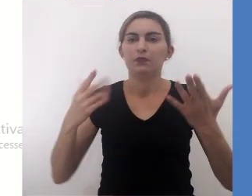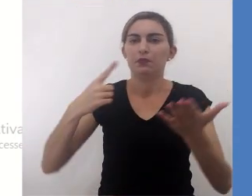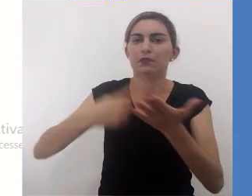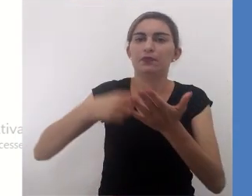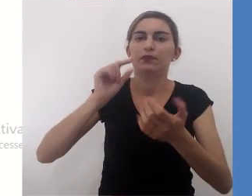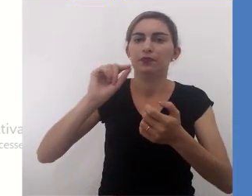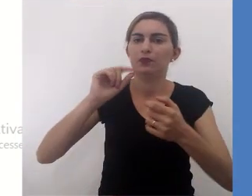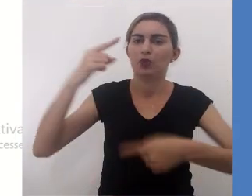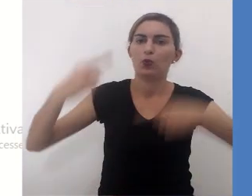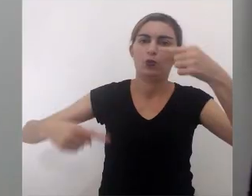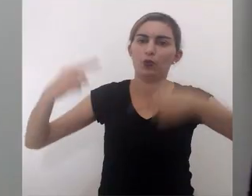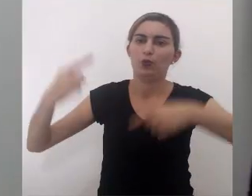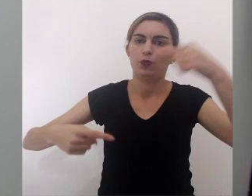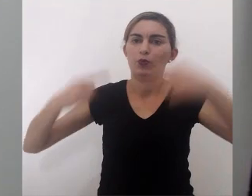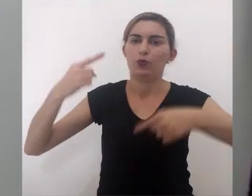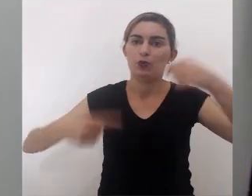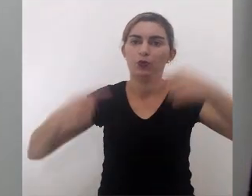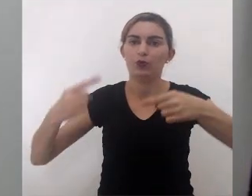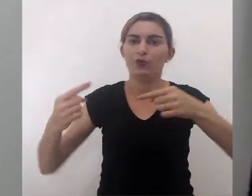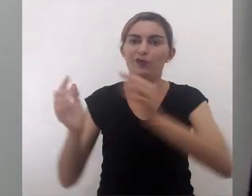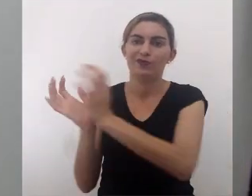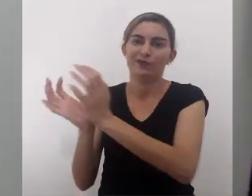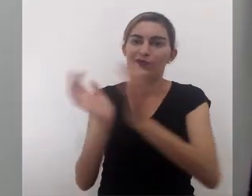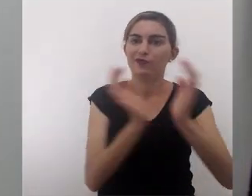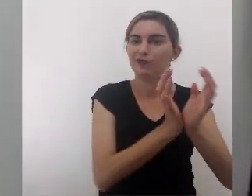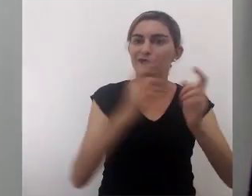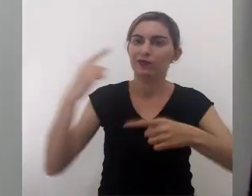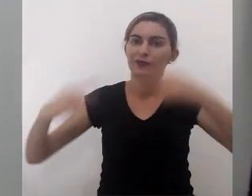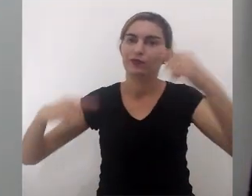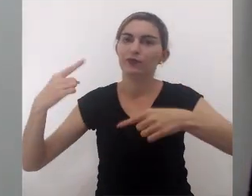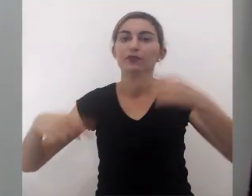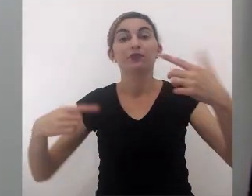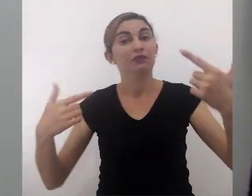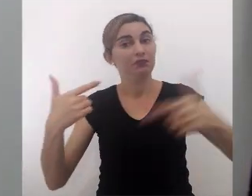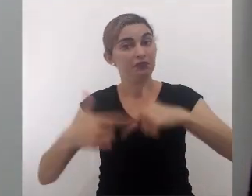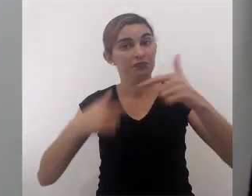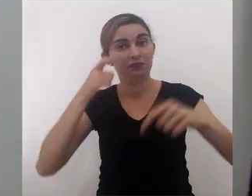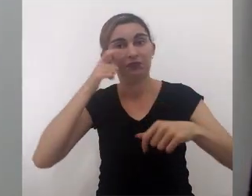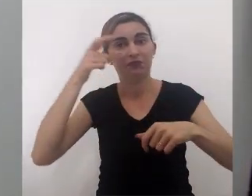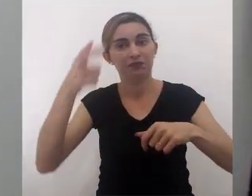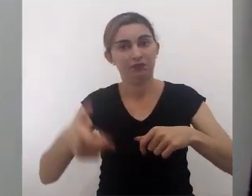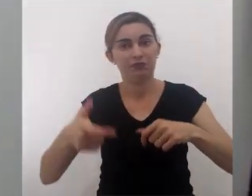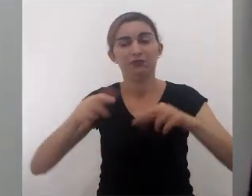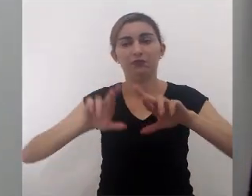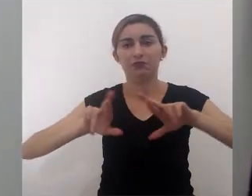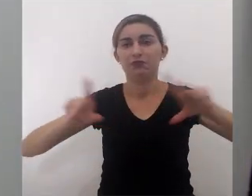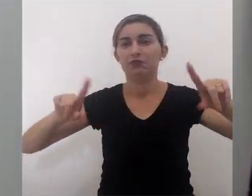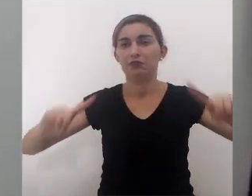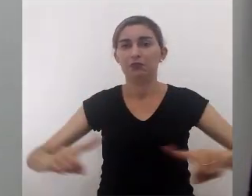conflito entre as camadas sociais, com interesses antagônicos, né?